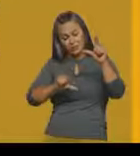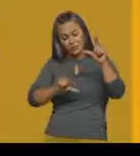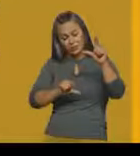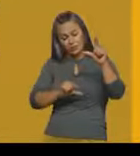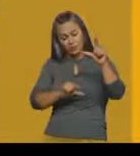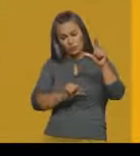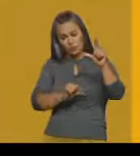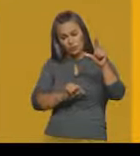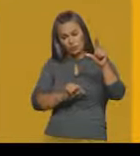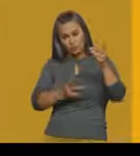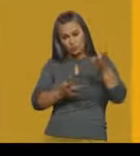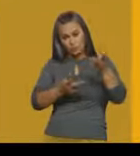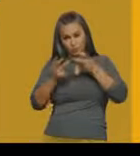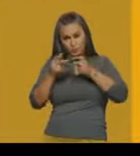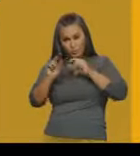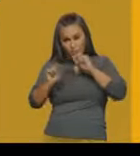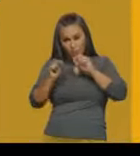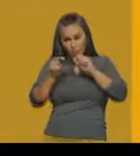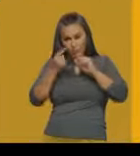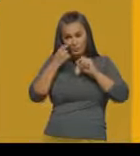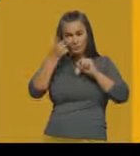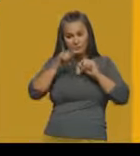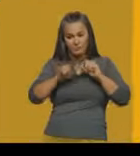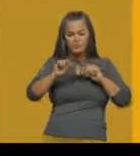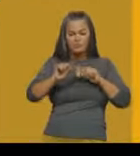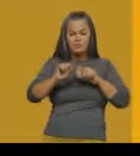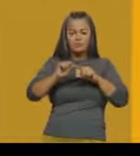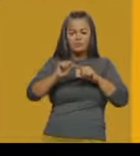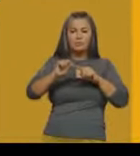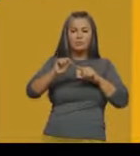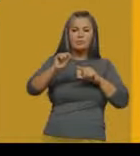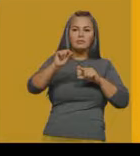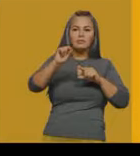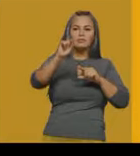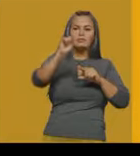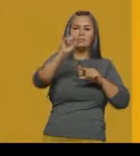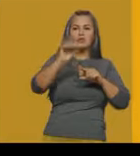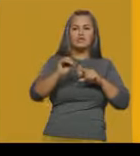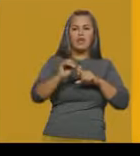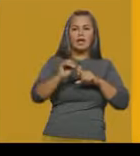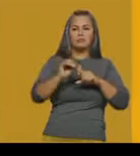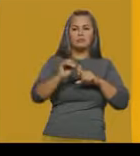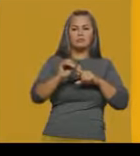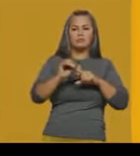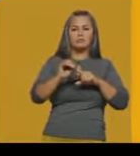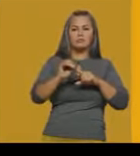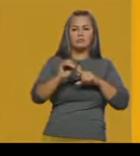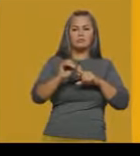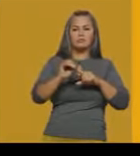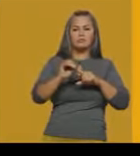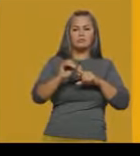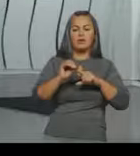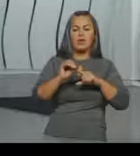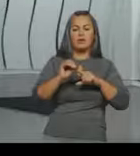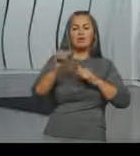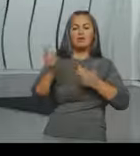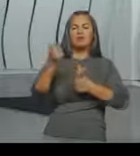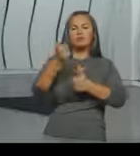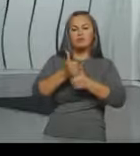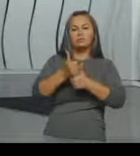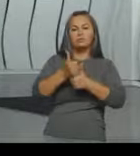horário, beleza? Então, vamos lá. Coloquei aqui, vou transformar de grau para radiano. Aí o detalhe